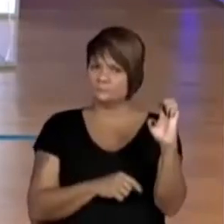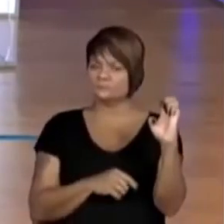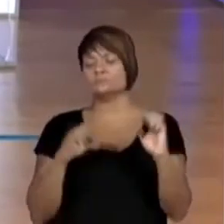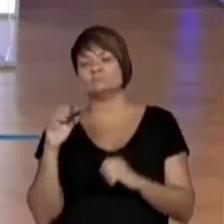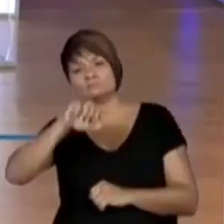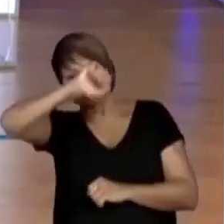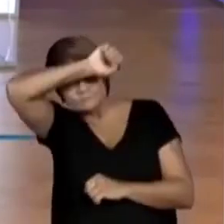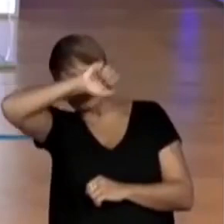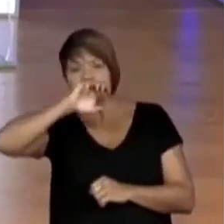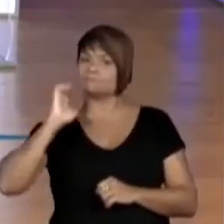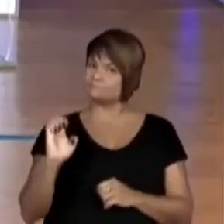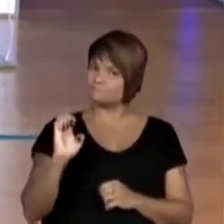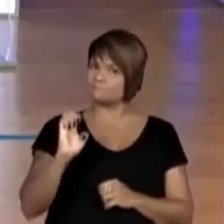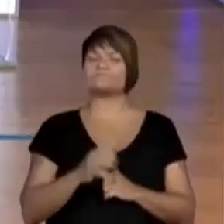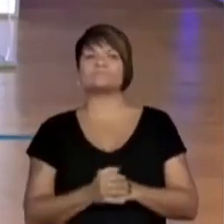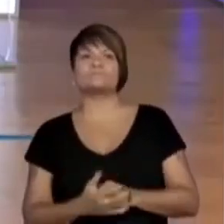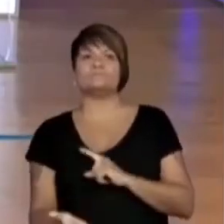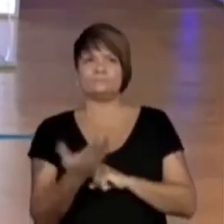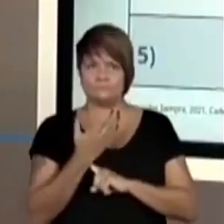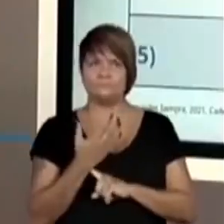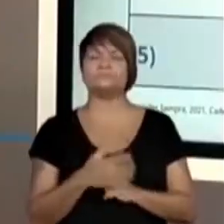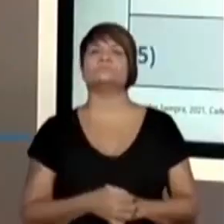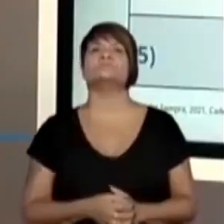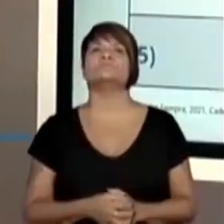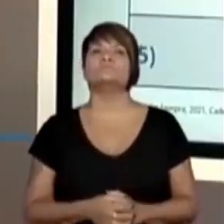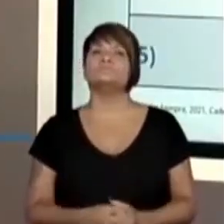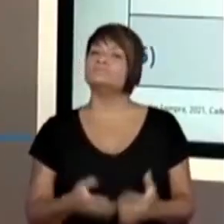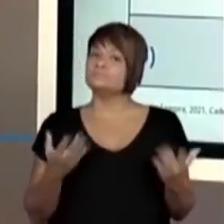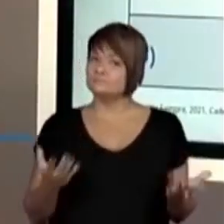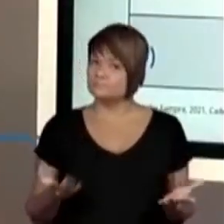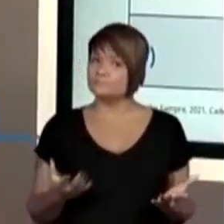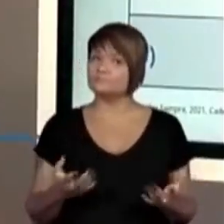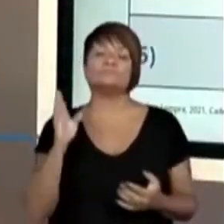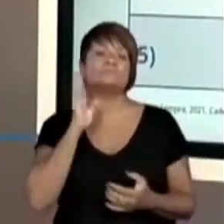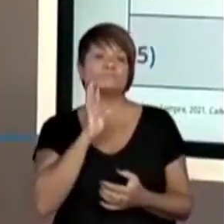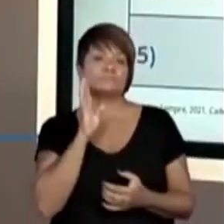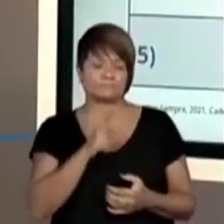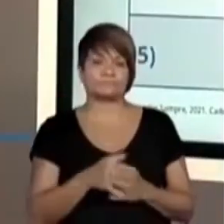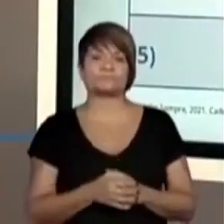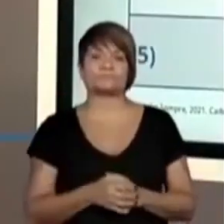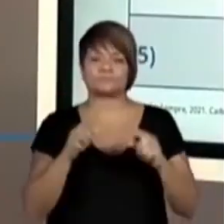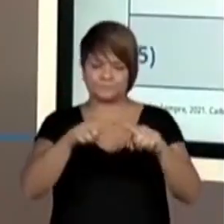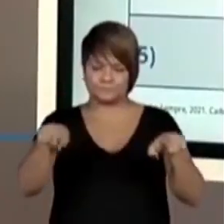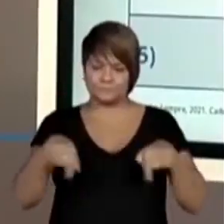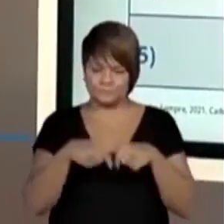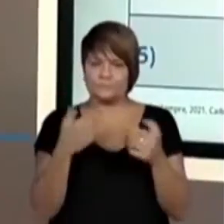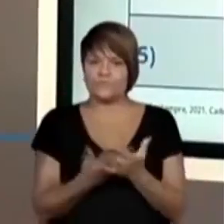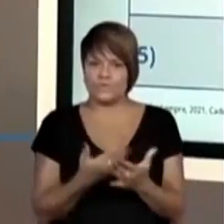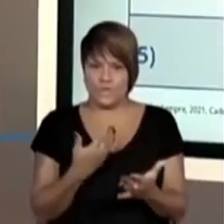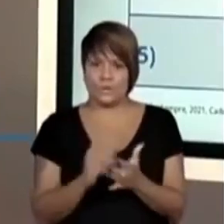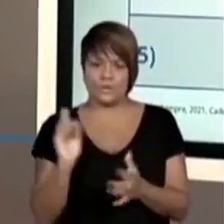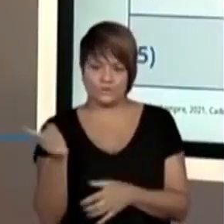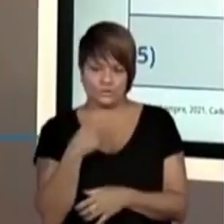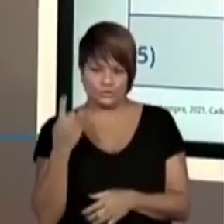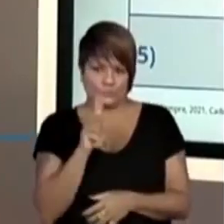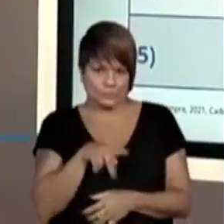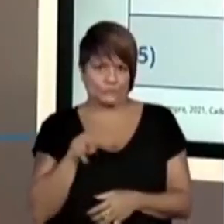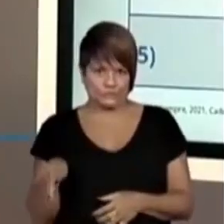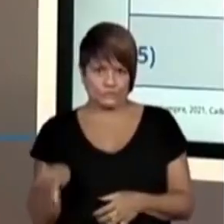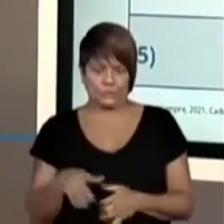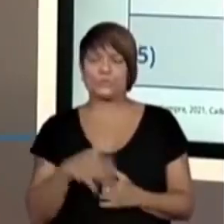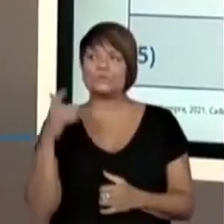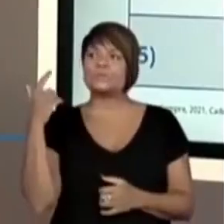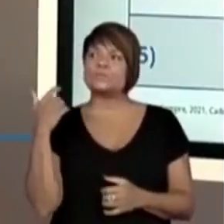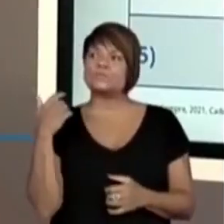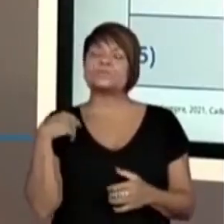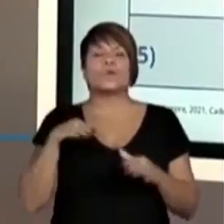Exato. Então já me ajuda sim. Então olha só que legal esse momento, hein? Na sala de aula, nós professores costumamos colocar o